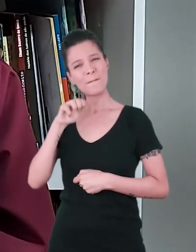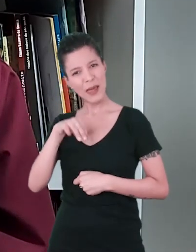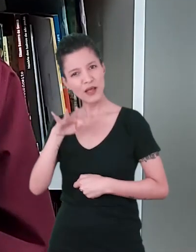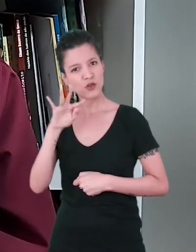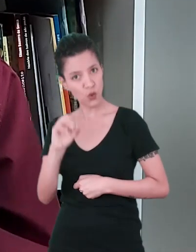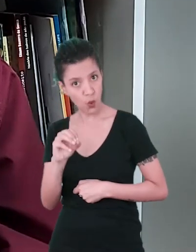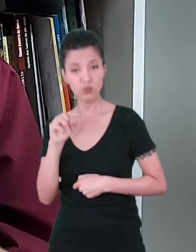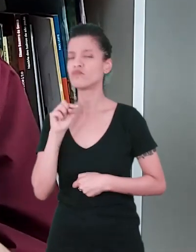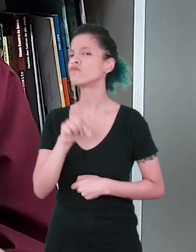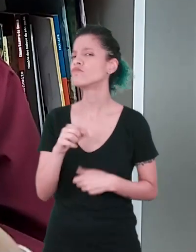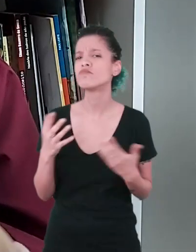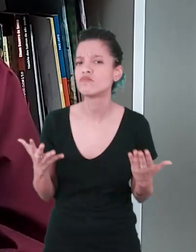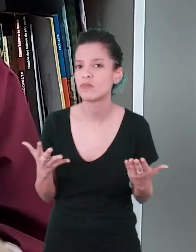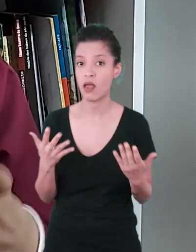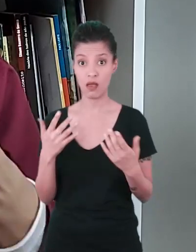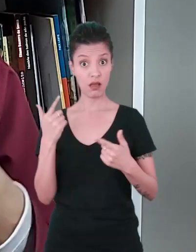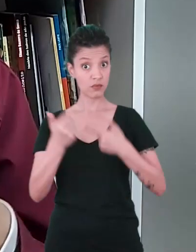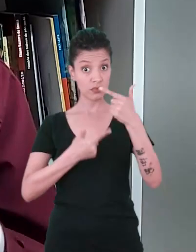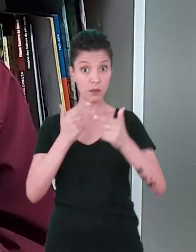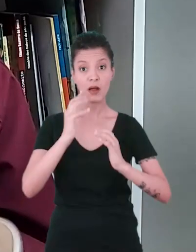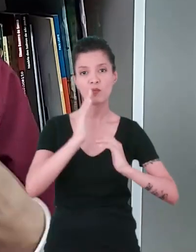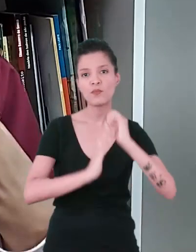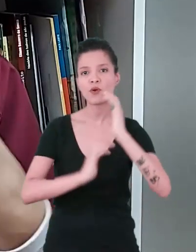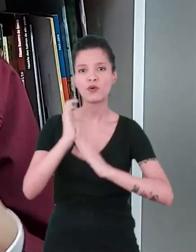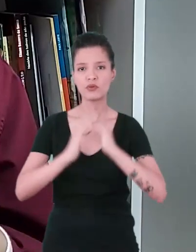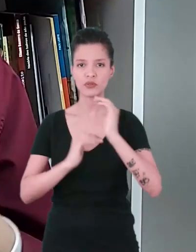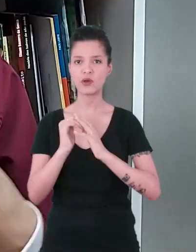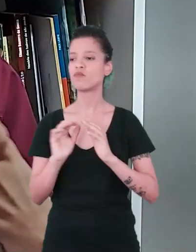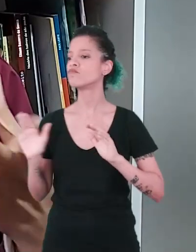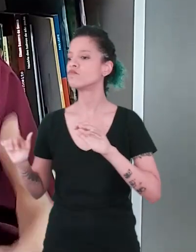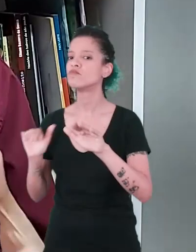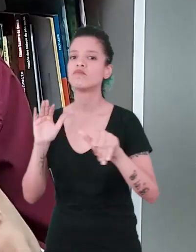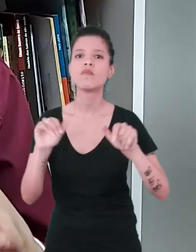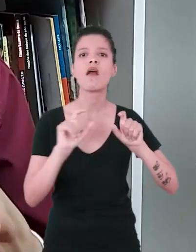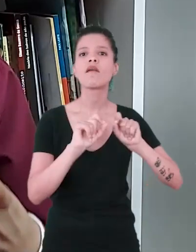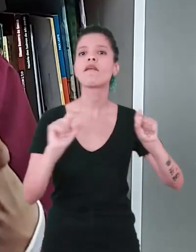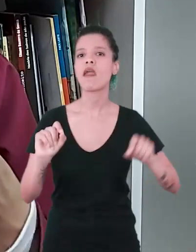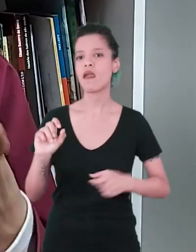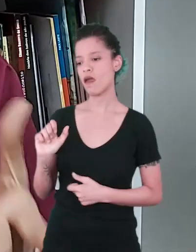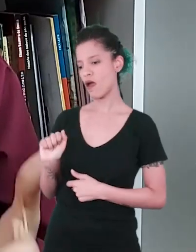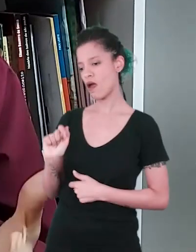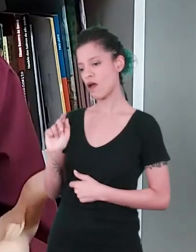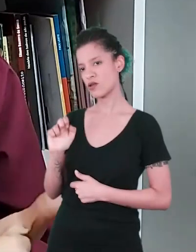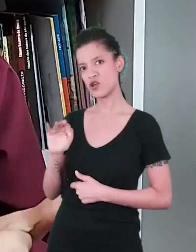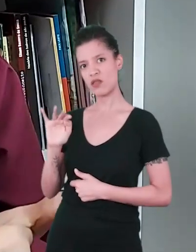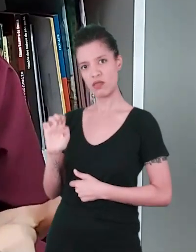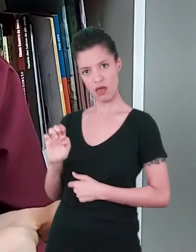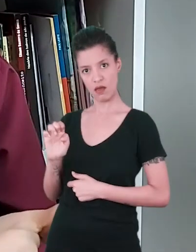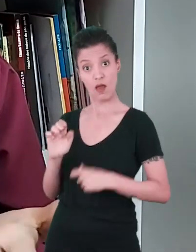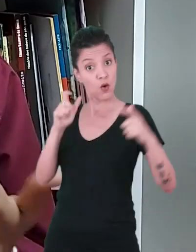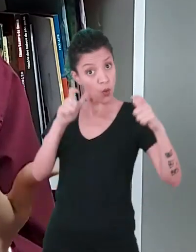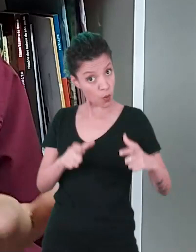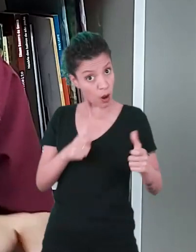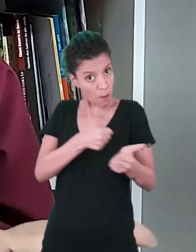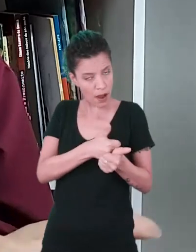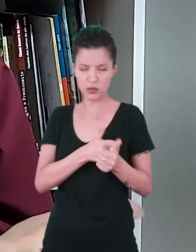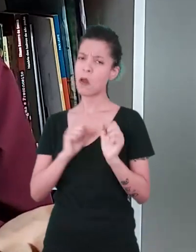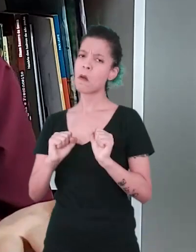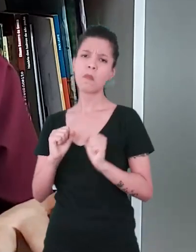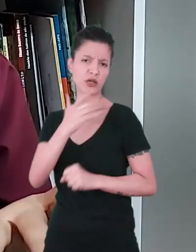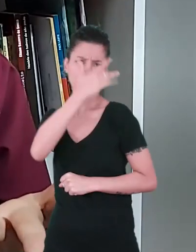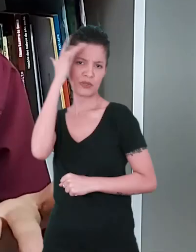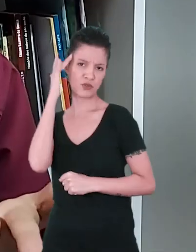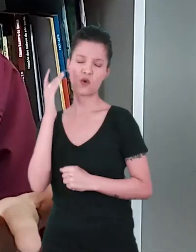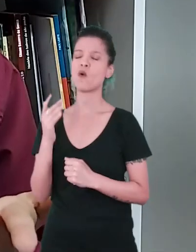de produção que busca articular os agentes locais, sejam eles